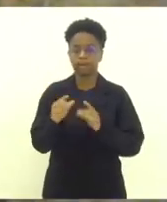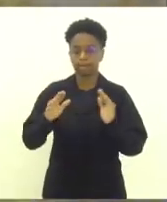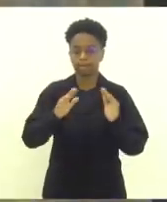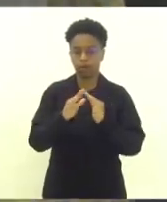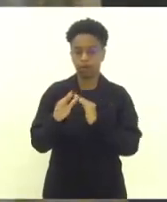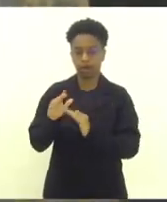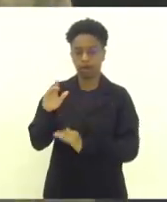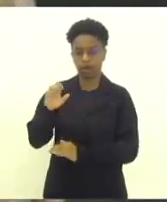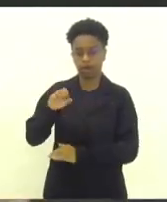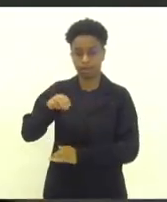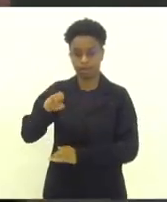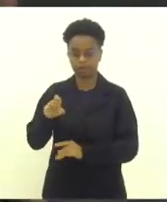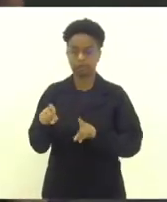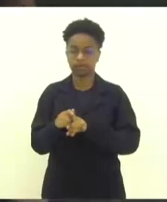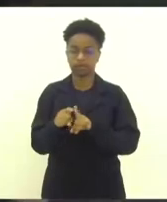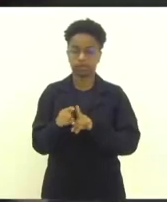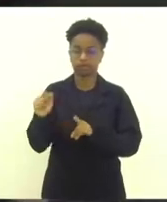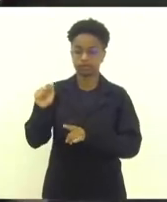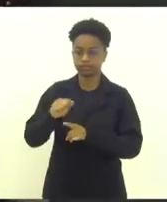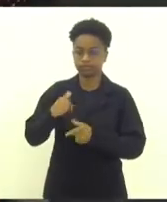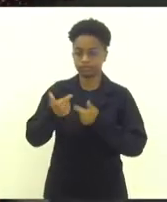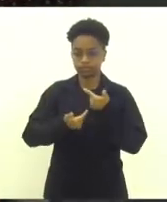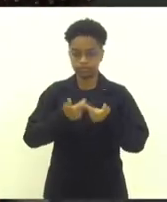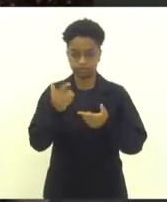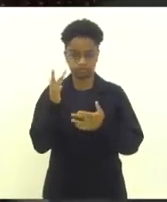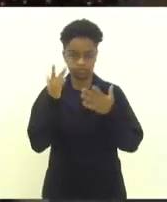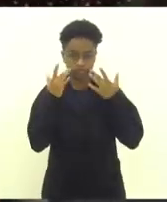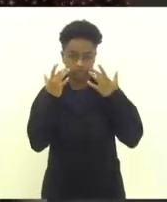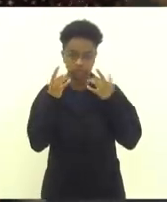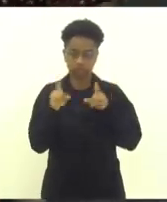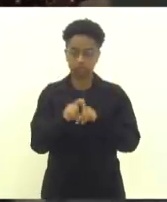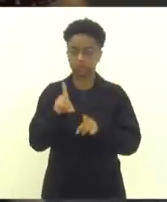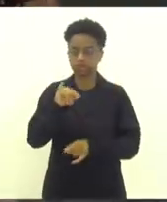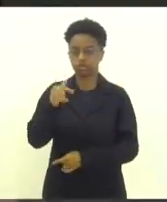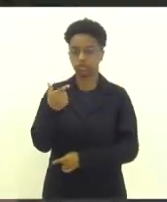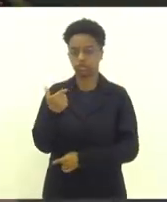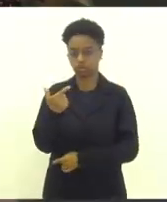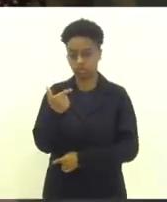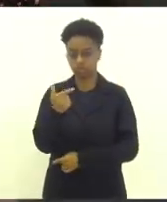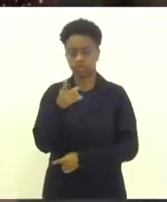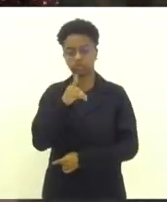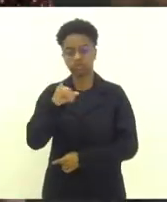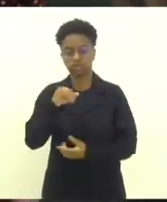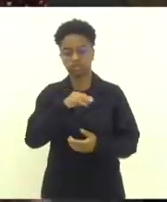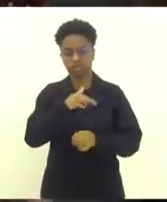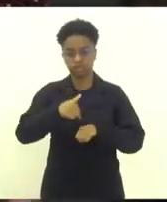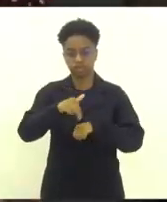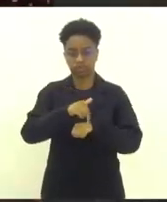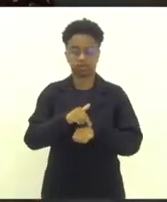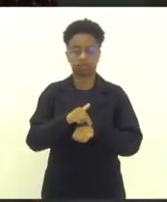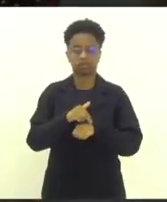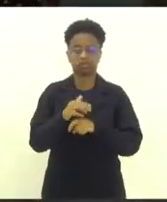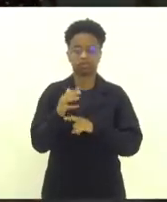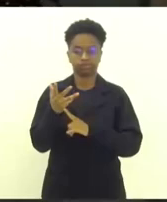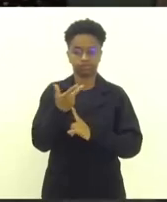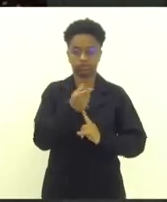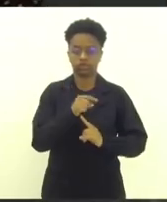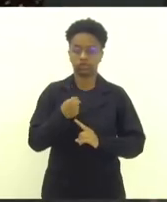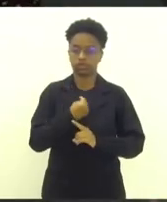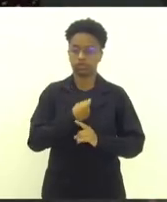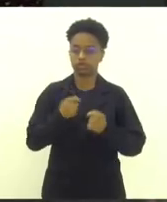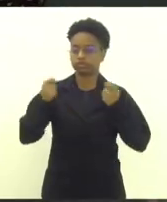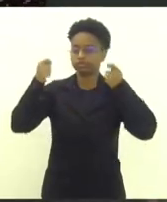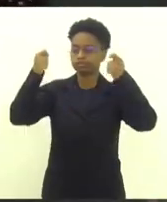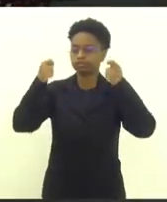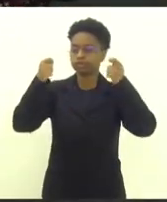produtores do teatro e no dia 12 né no Dia Nacional das Artes nós fizemos um ato pela volta do teatro com vários